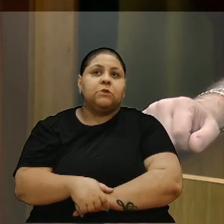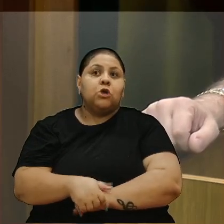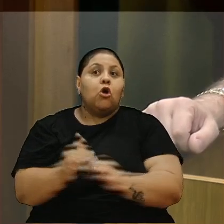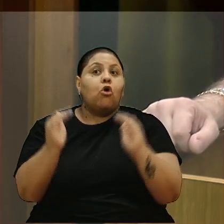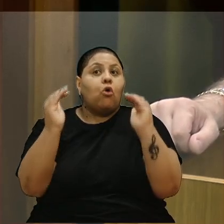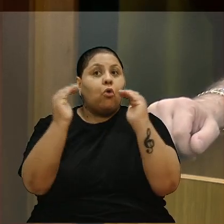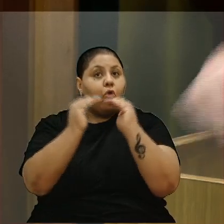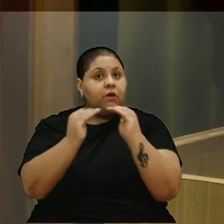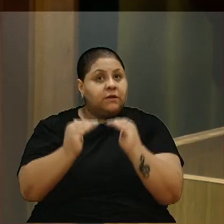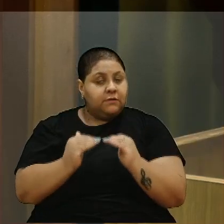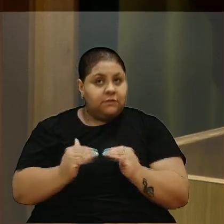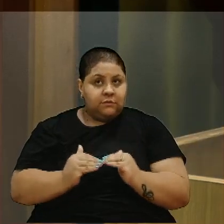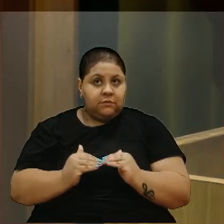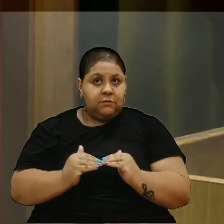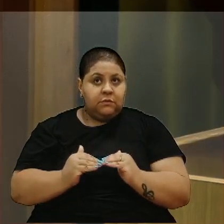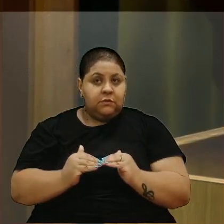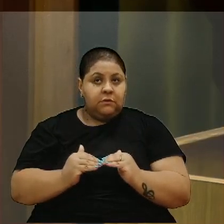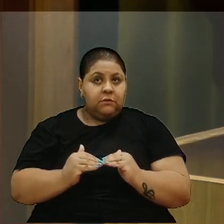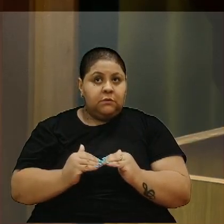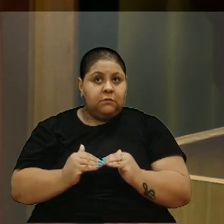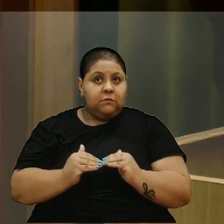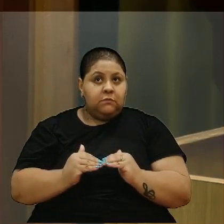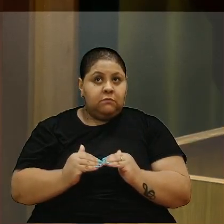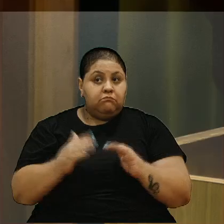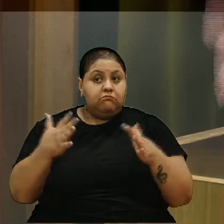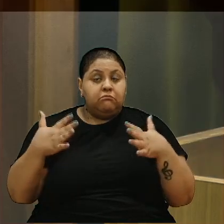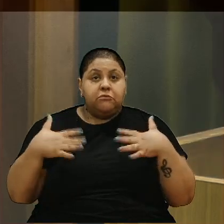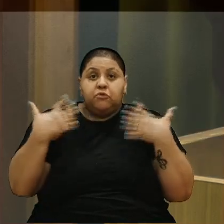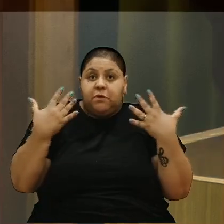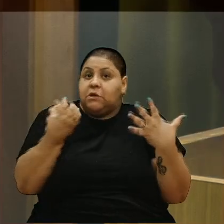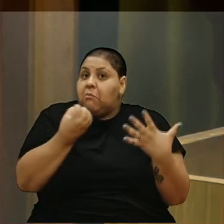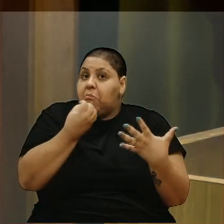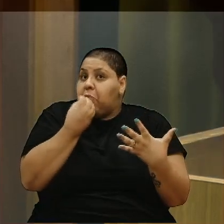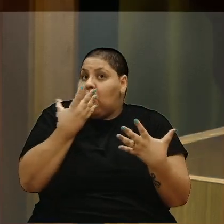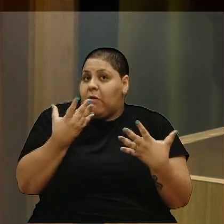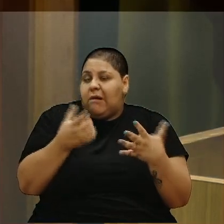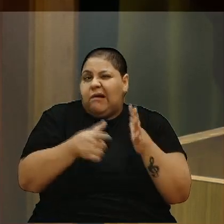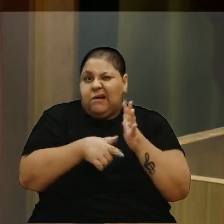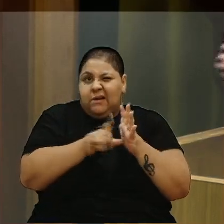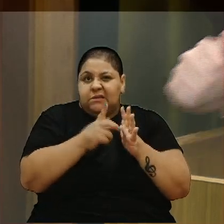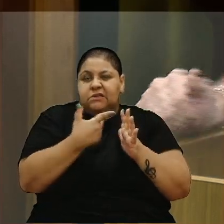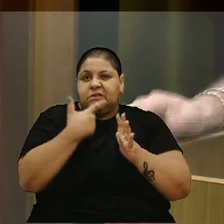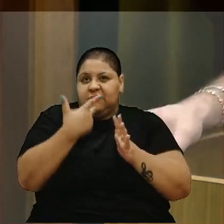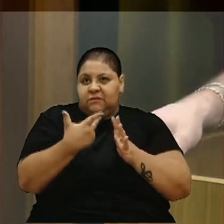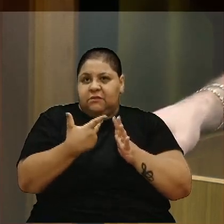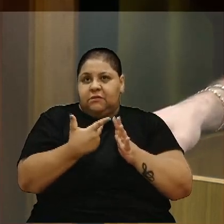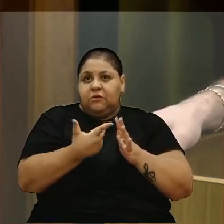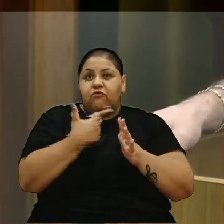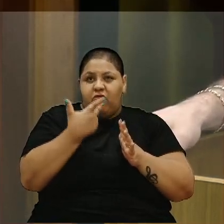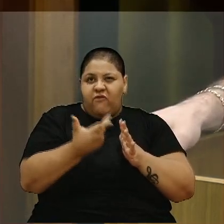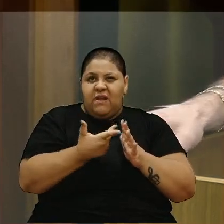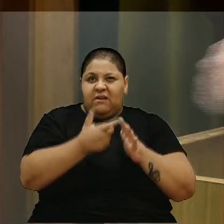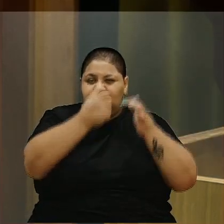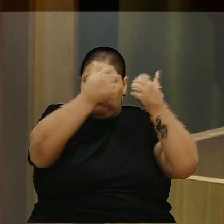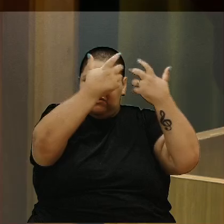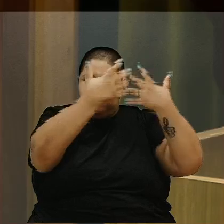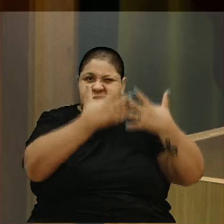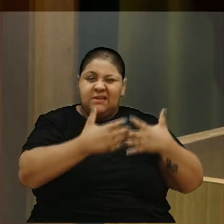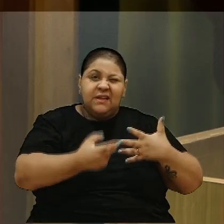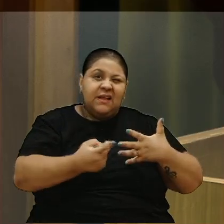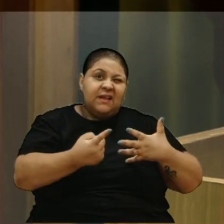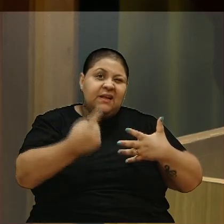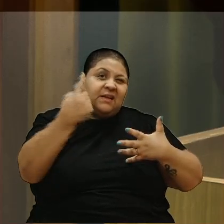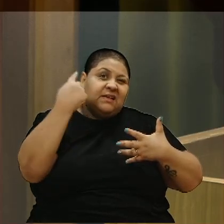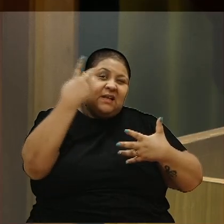Coincidentemente, e por uma surpresa boa, e na verdade antes de falar da surpresa boa, vou falar de um relato. Lá